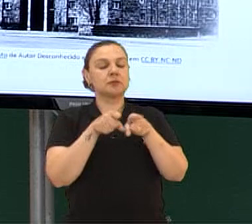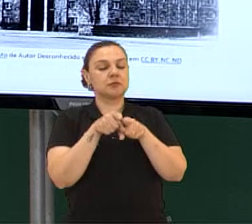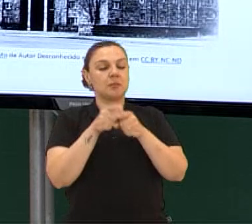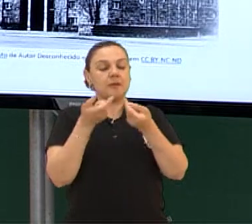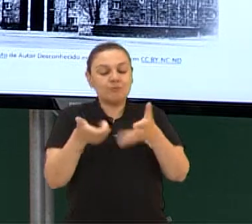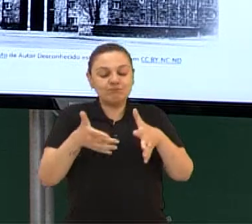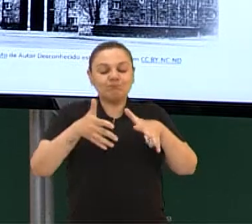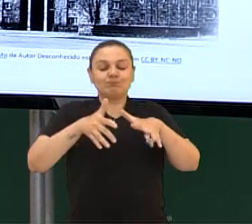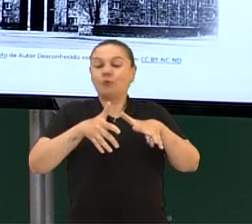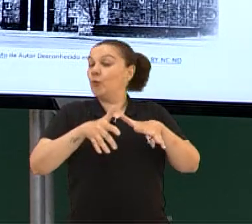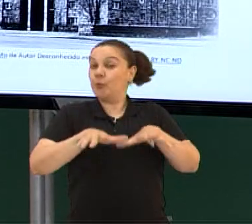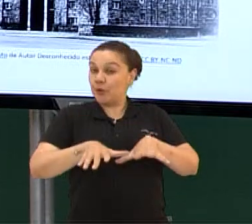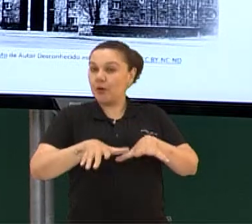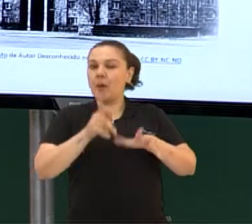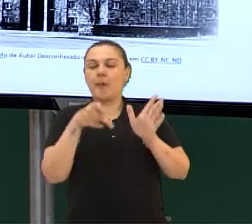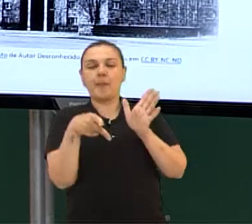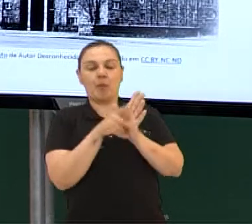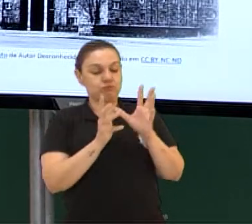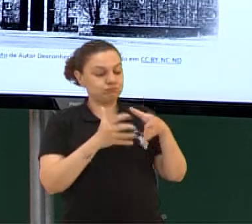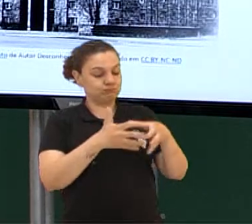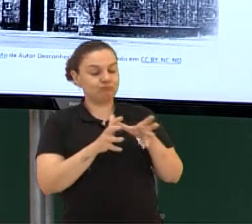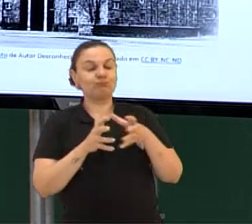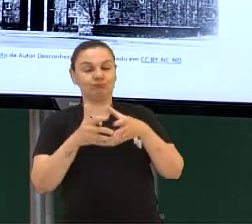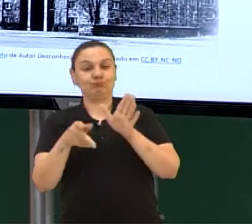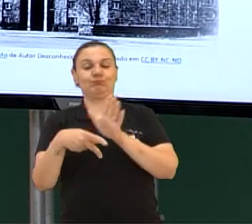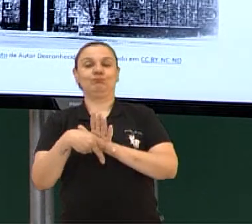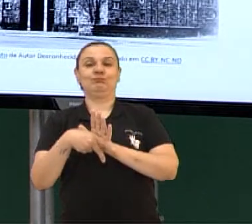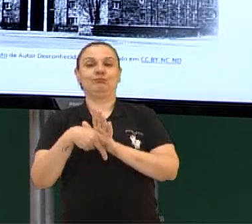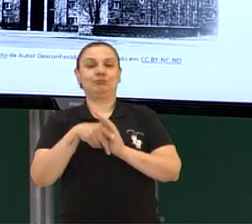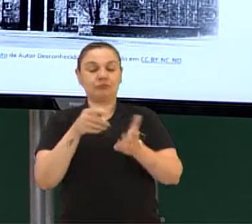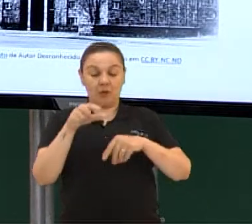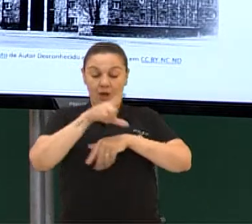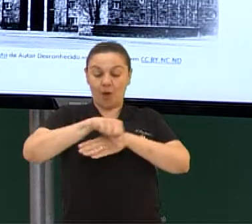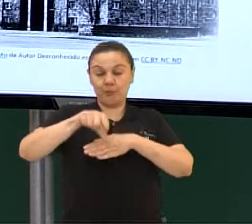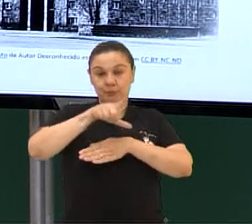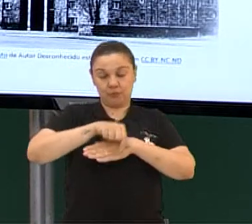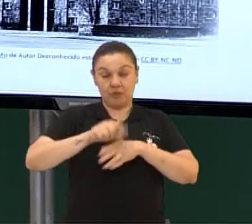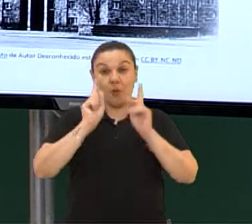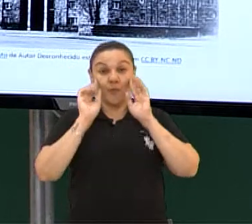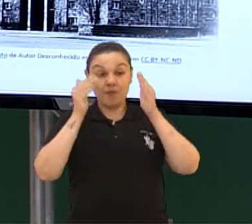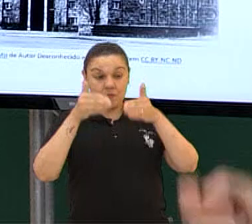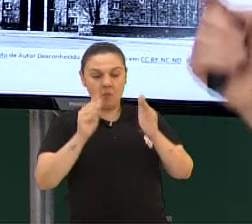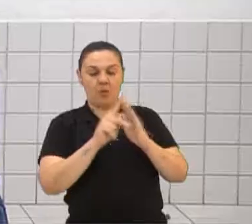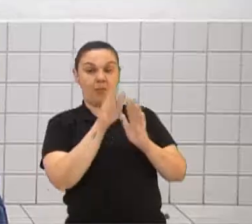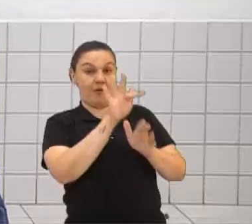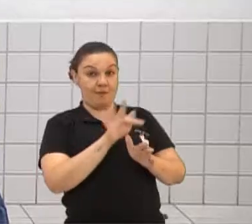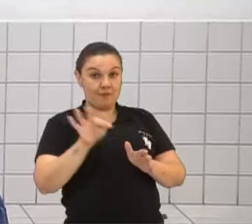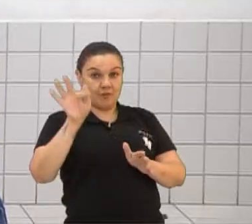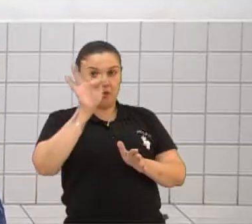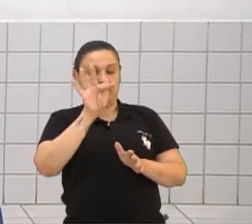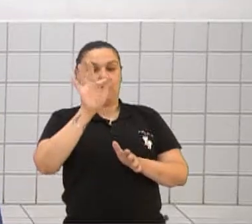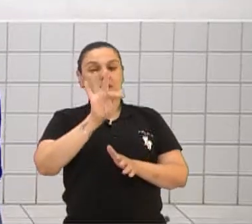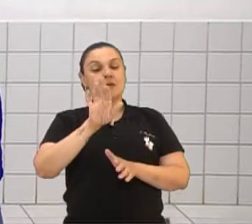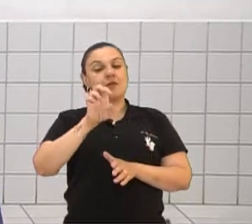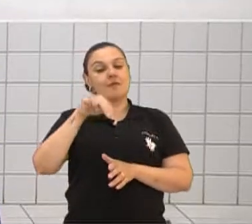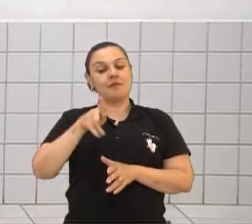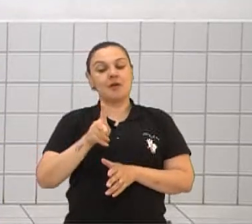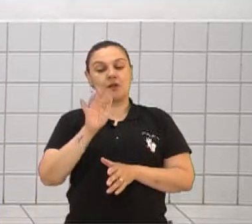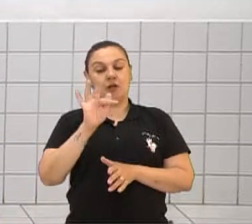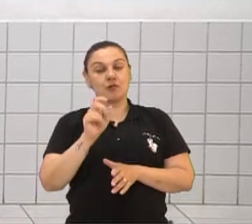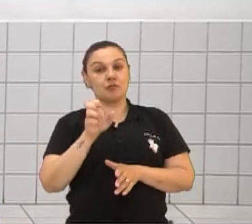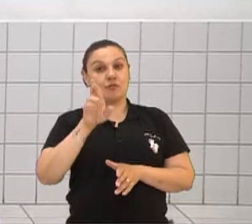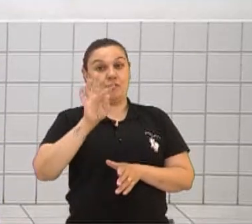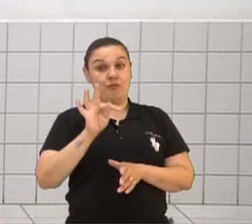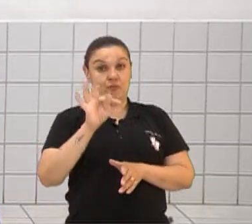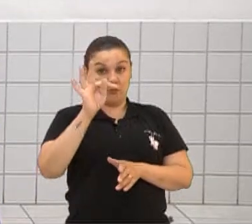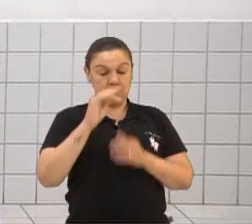vários autores. E ela, em si mesma, torna-se um tema de vestibular e de pesquisas acadêmicas também. Bem lembrado. Esse tema, galerinha,